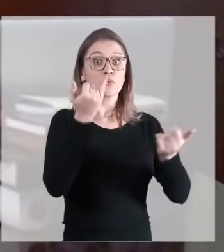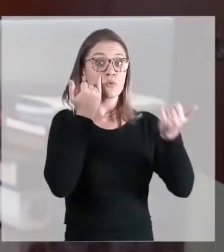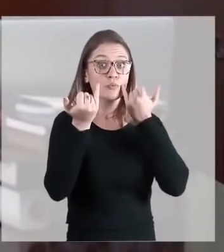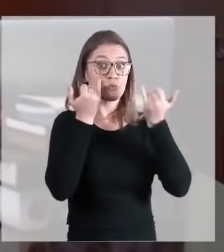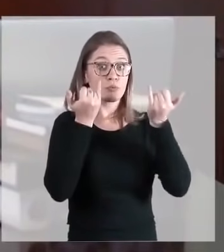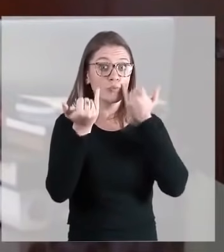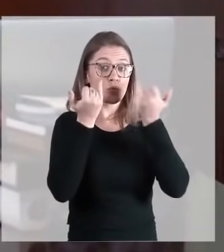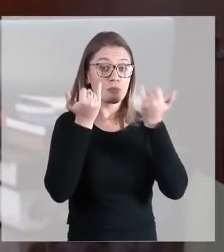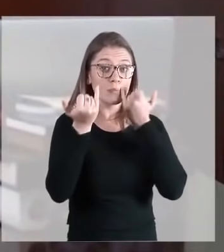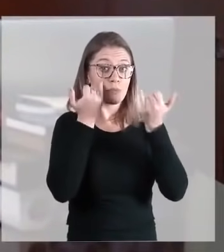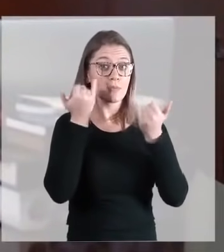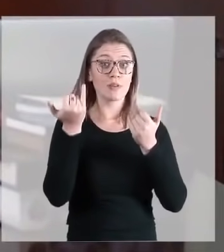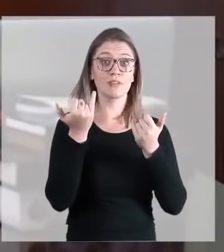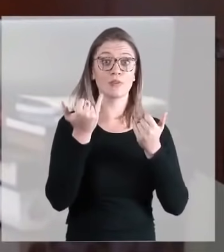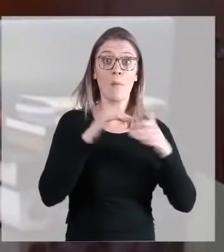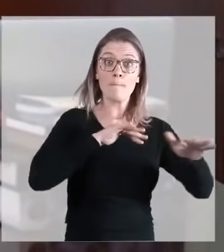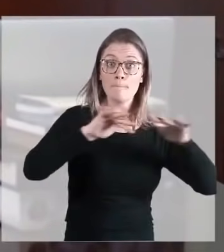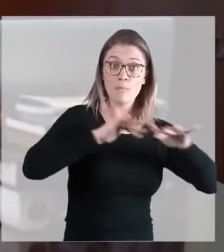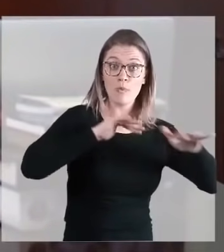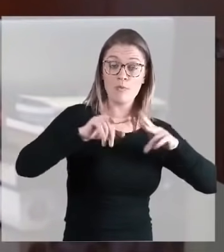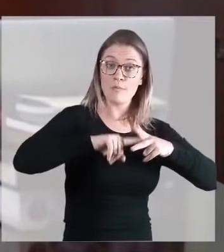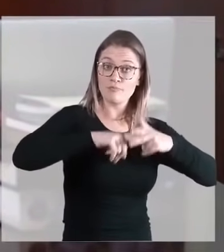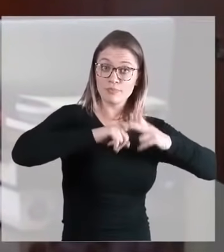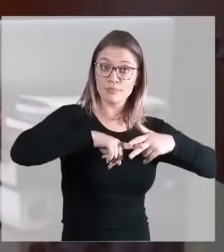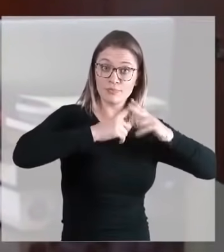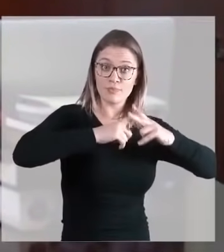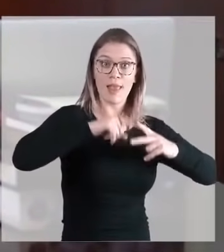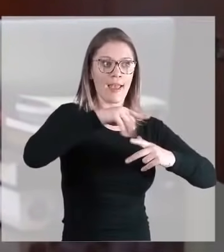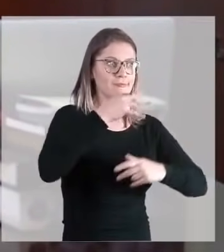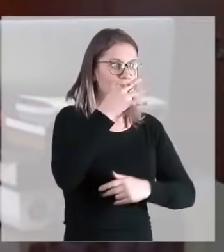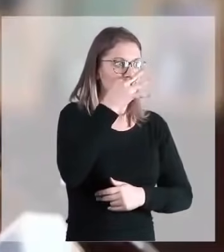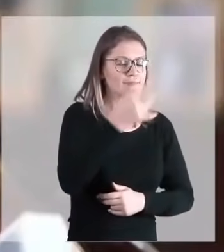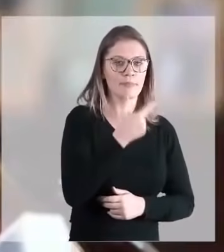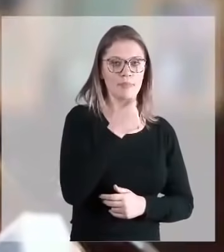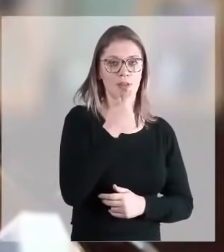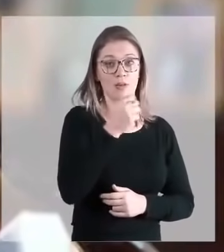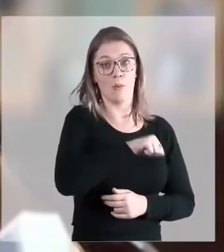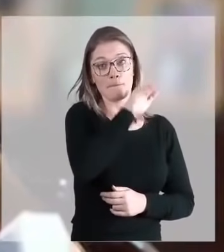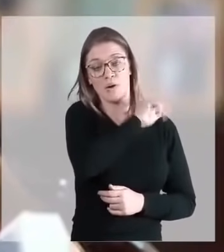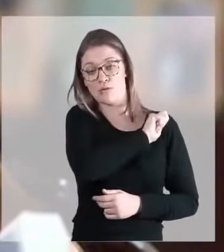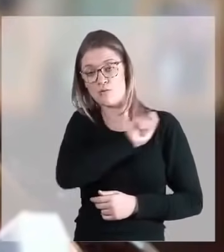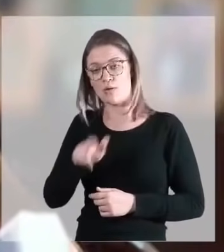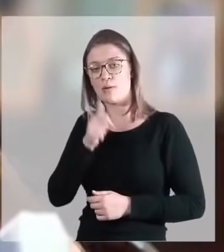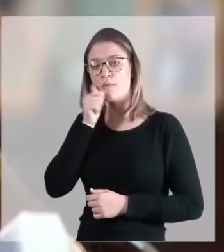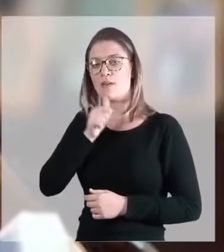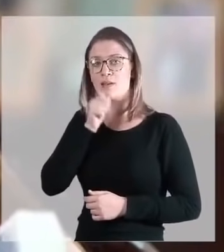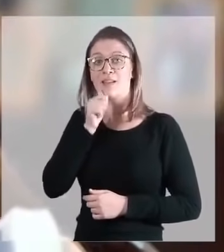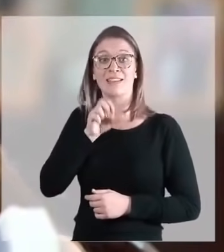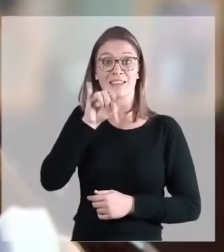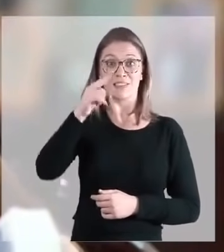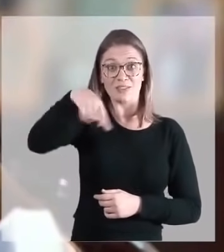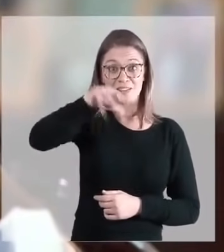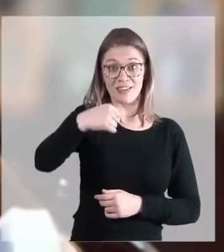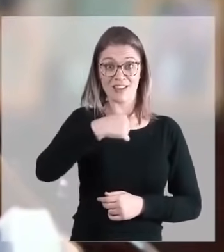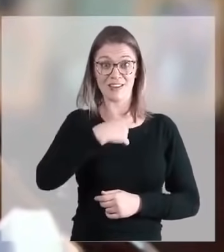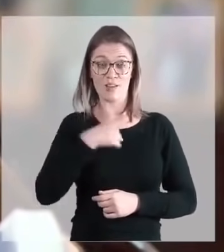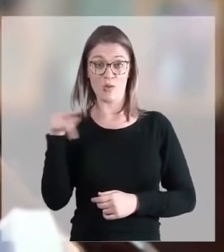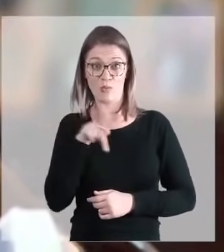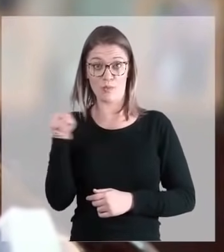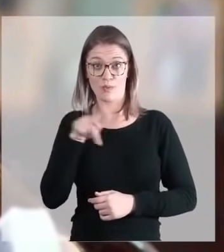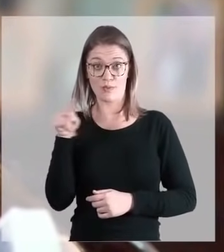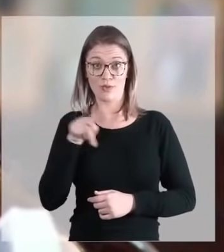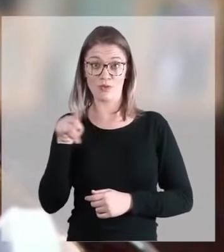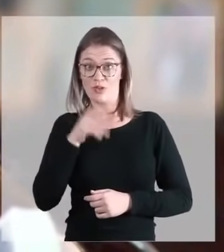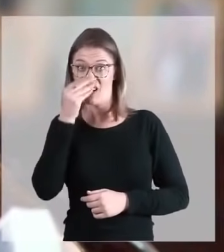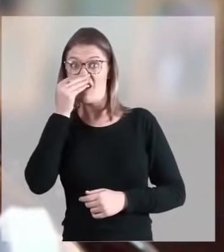informações que envolvem movimento e mecânica são mais atrativas para os meninos. Se você, eu, os professores e os pais não ignorassem